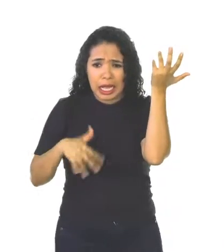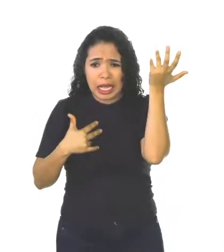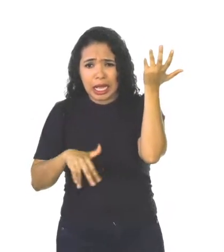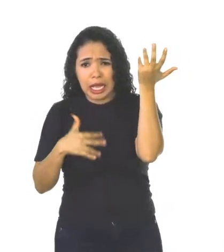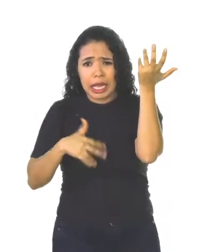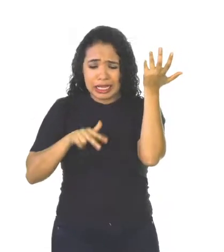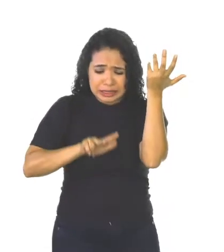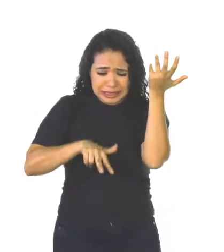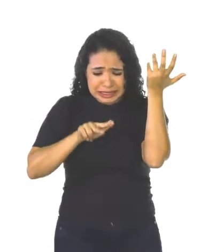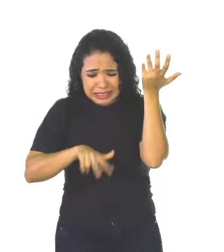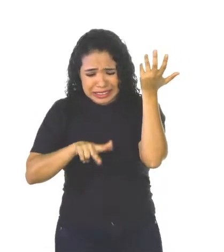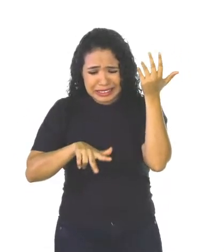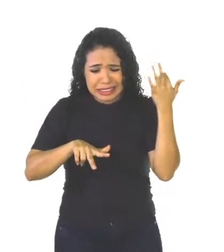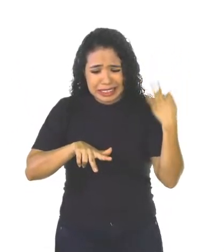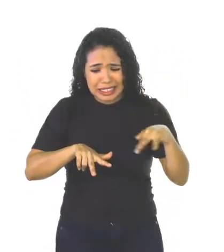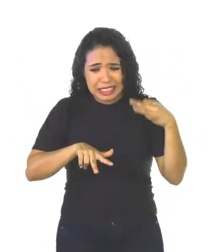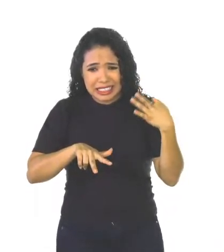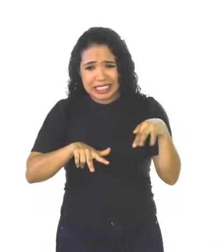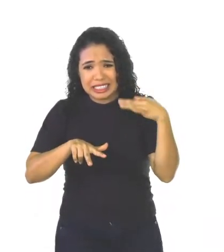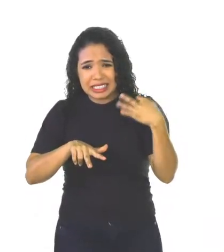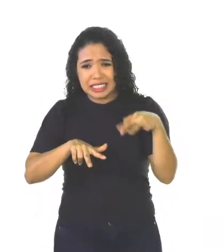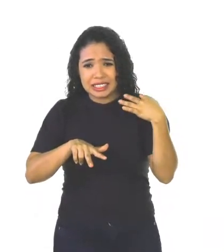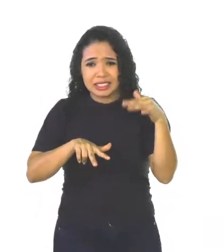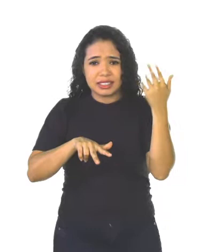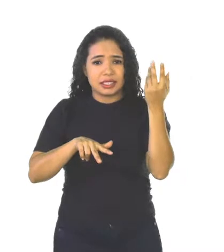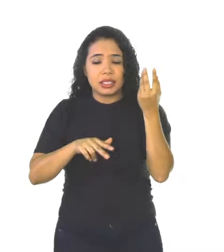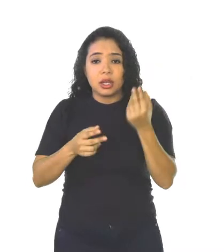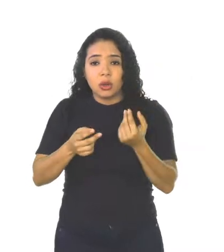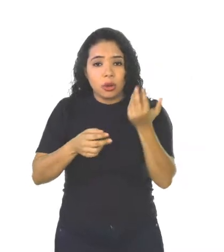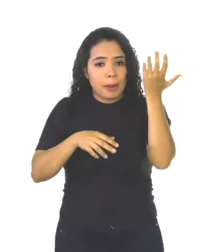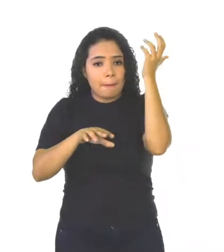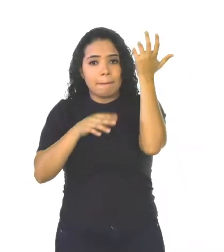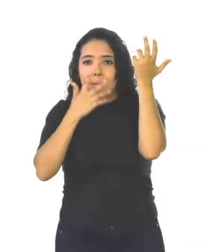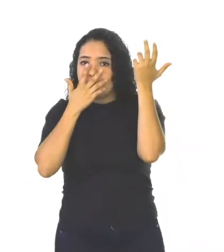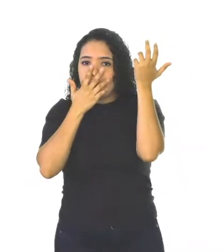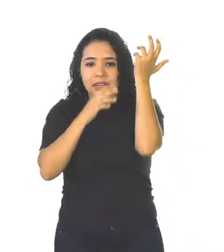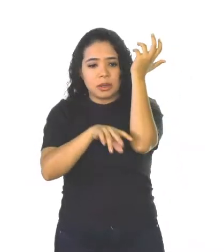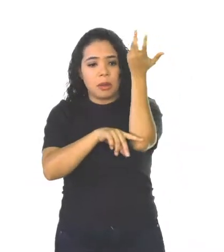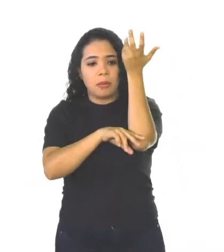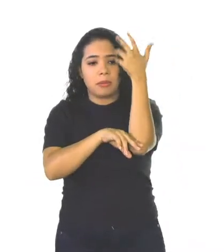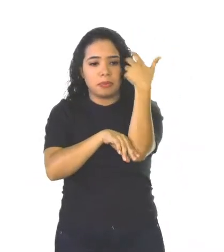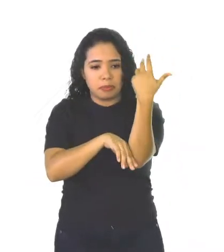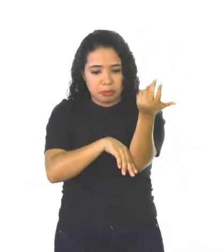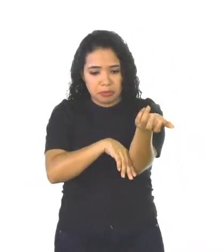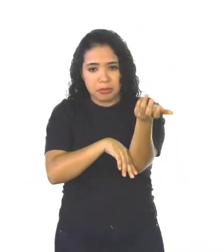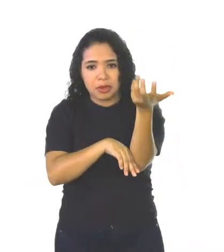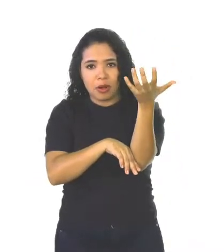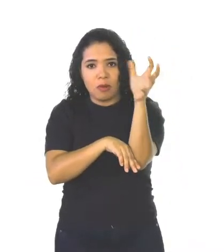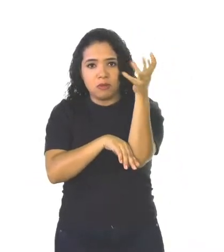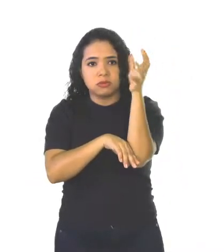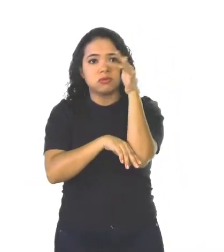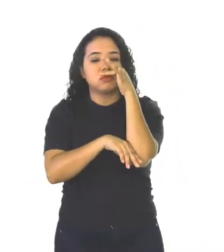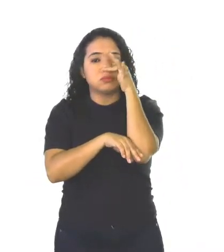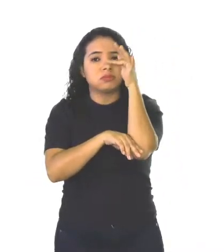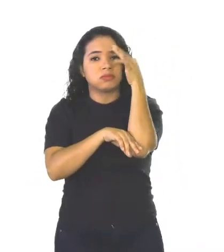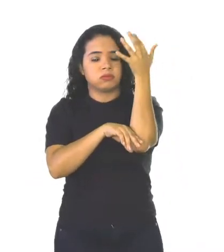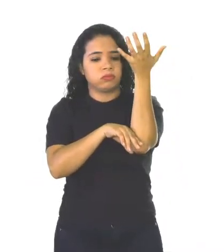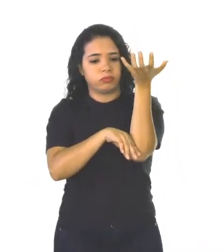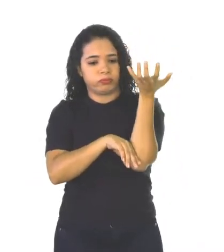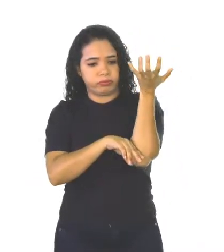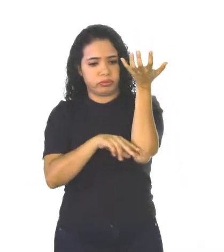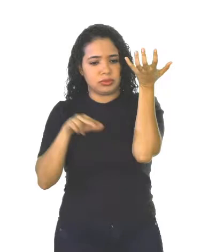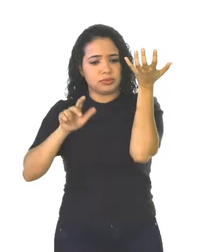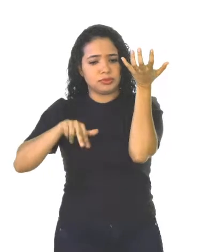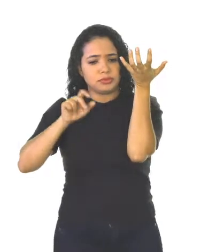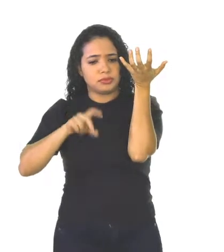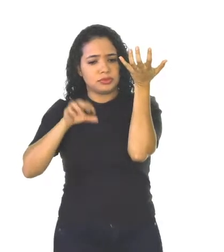ai! Era quase como um tronco caído em seu caminho, tamanha a proporção. E